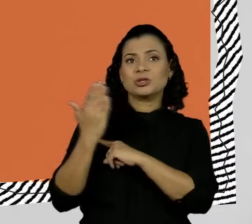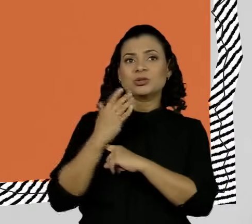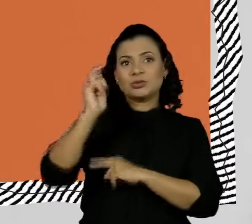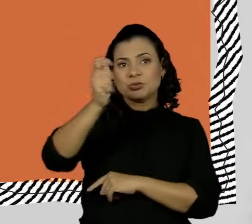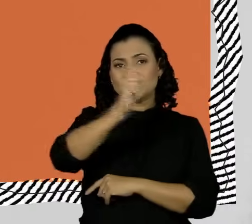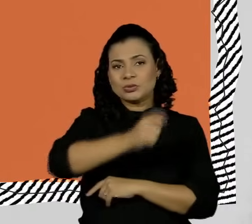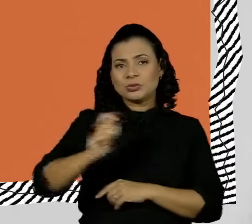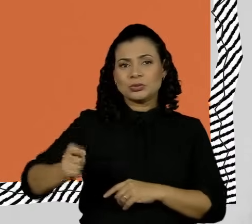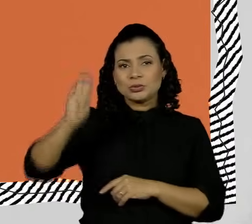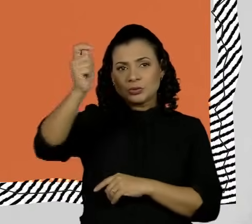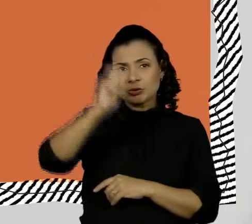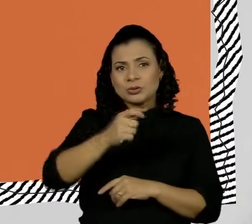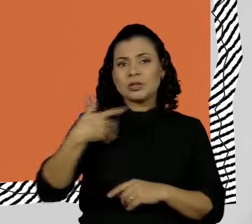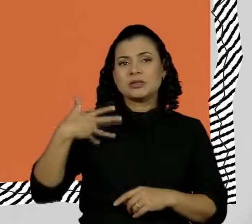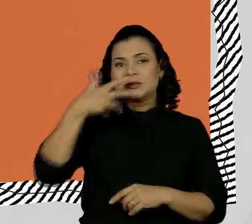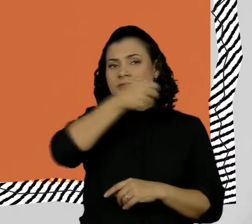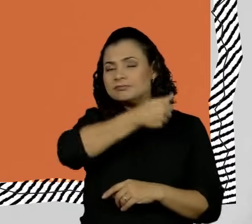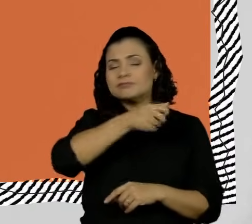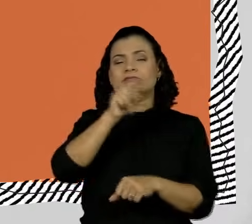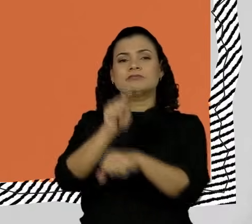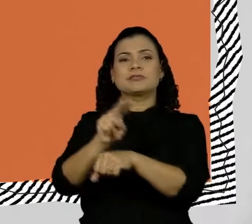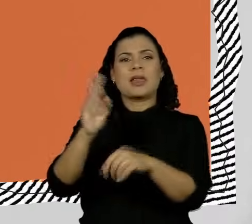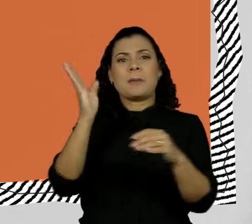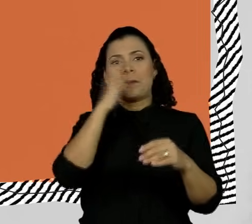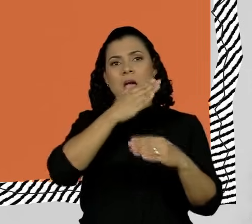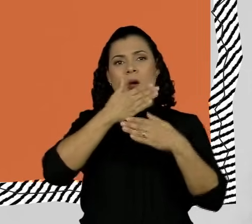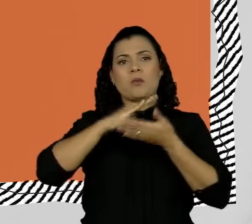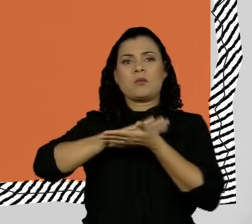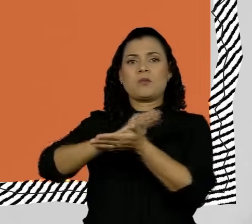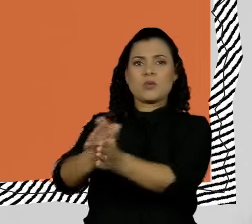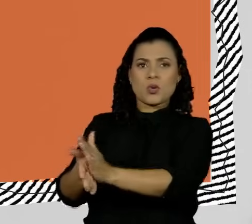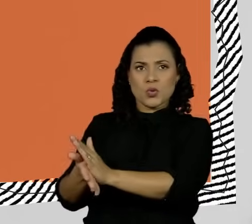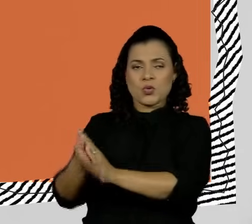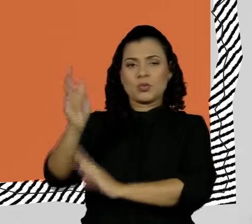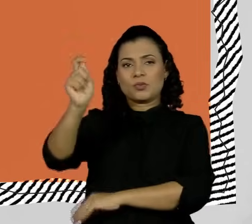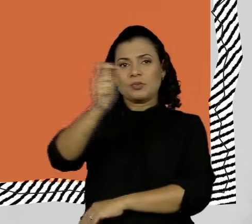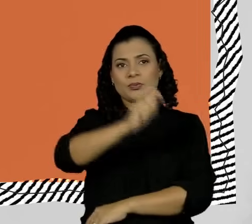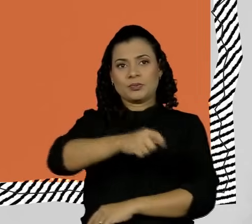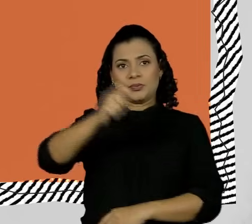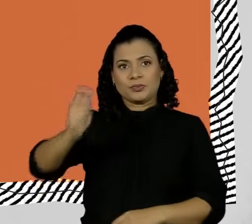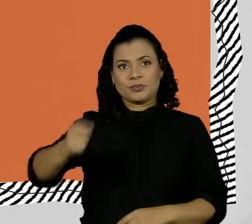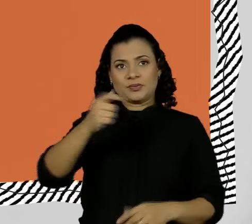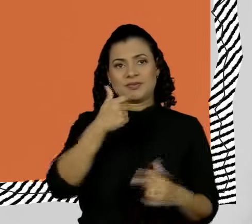Deus te ajuda, te livre do mal. É tudo bom, viu, filha?